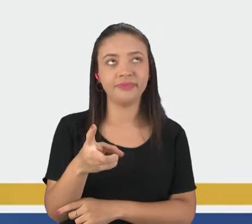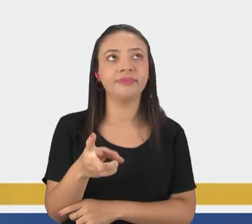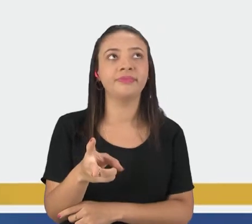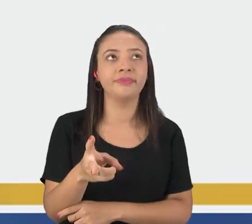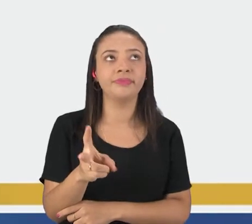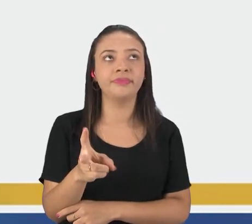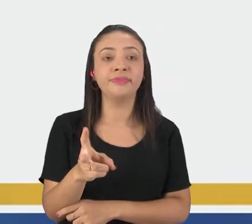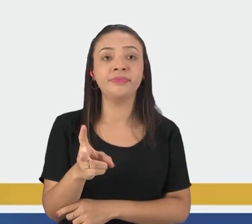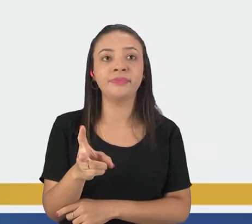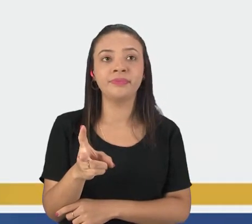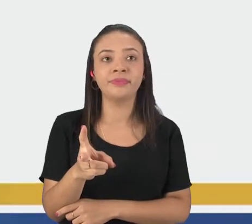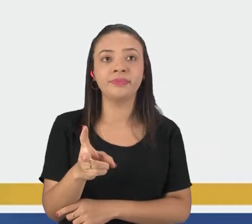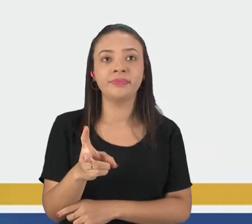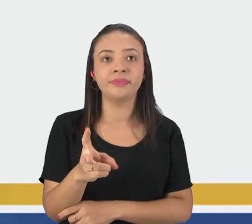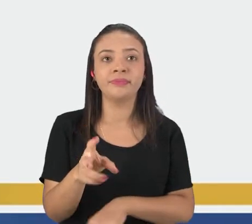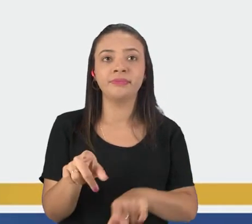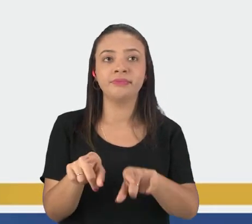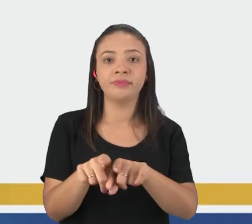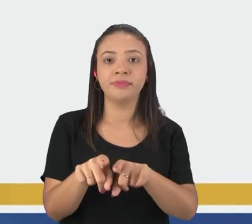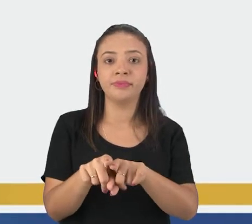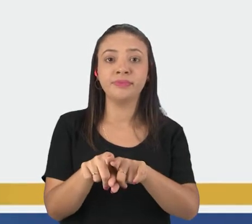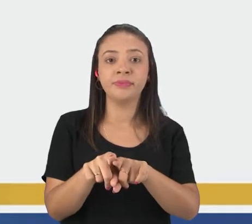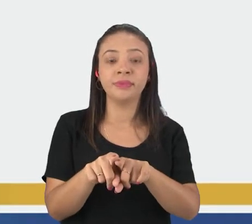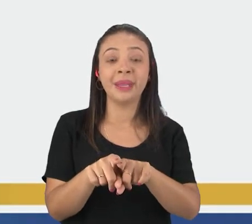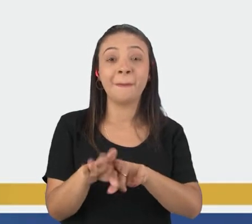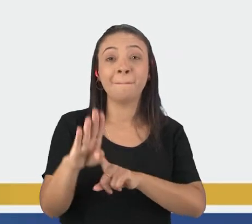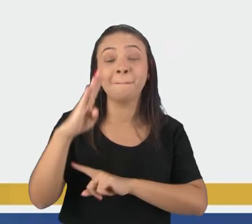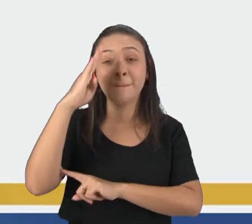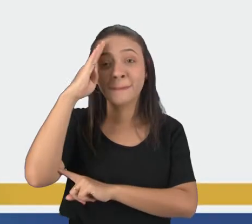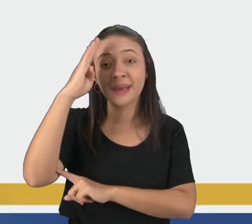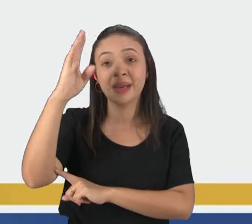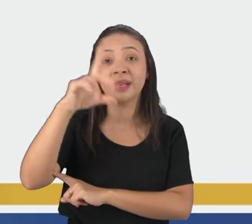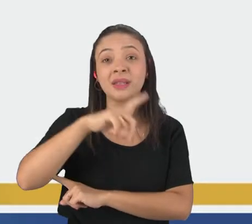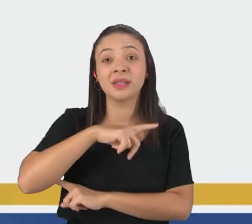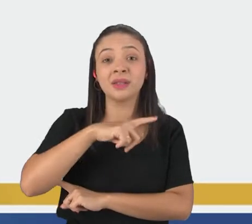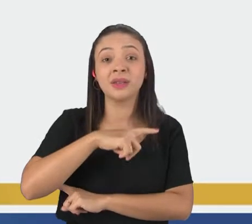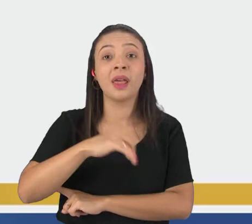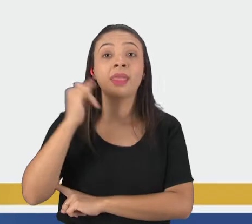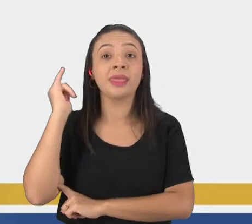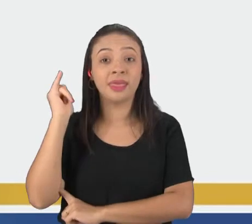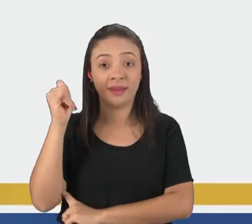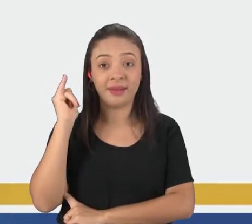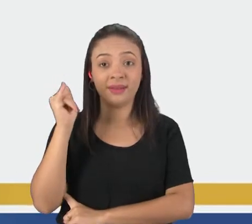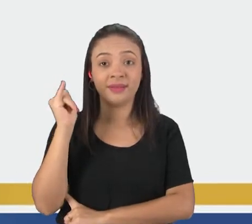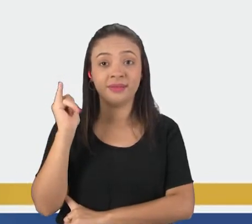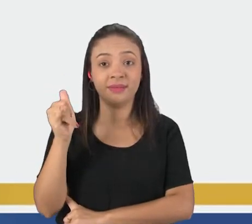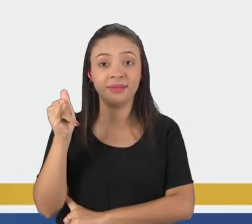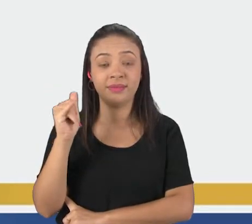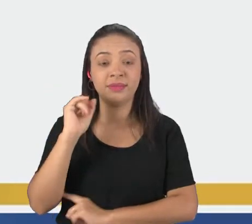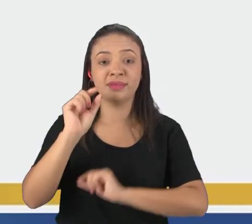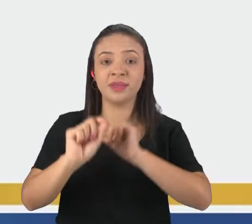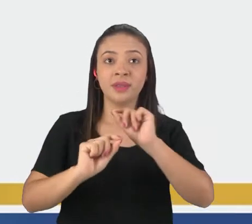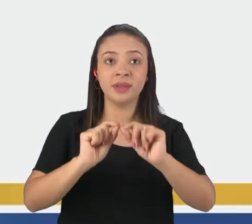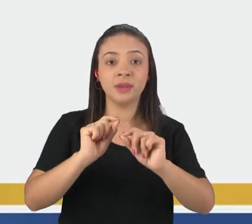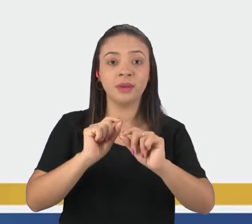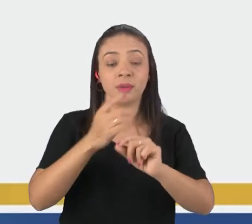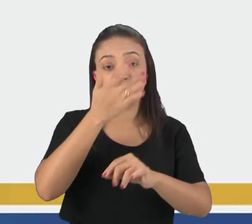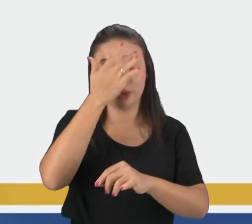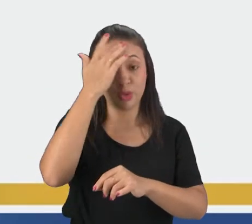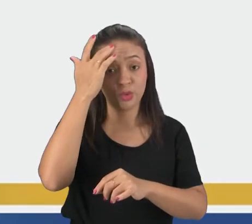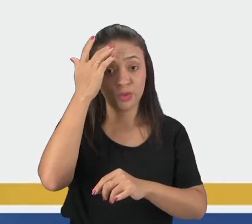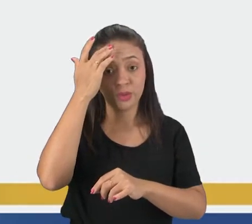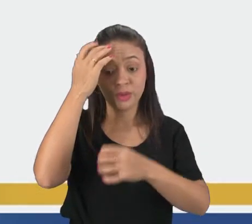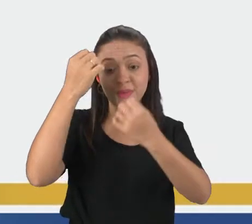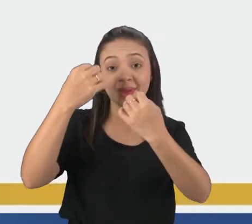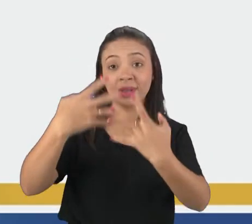assim sucessivamente, né? O que predomina nela? Predomina a narrativa, ou seja, alguém